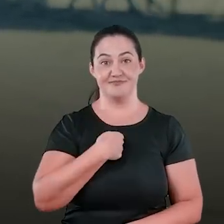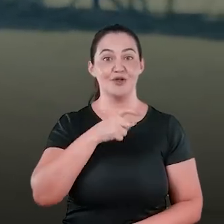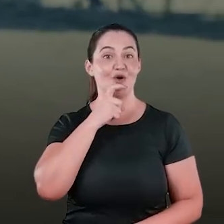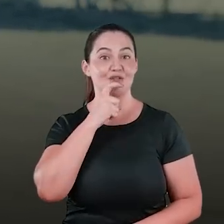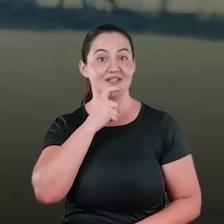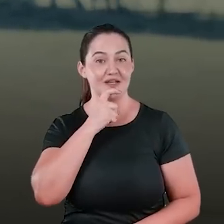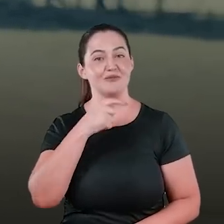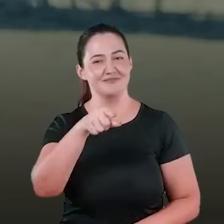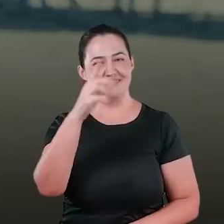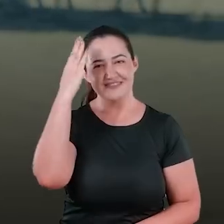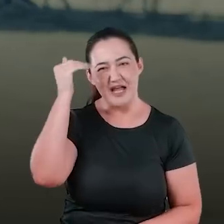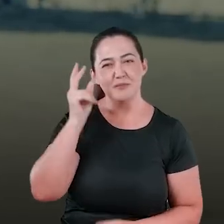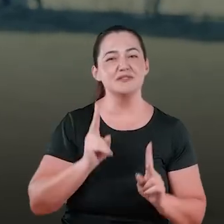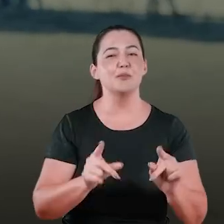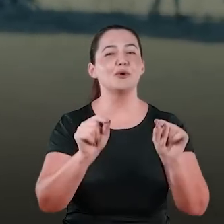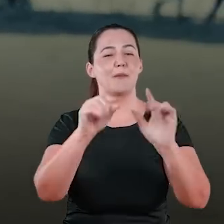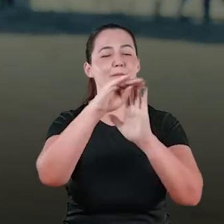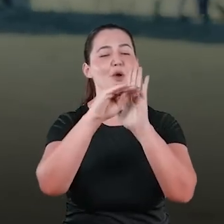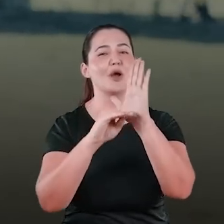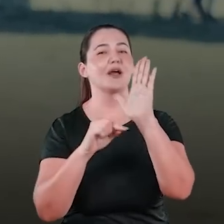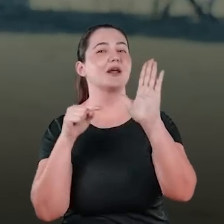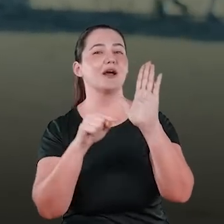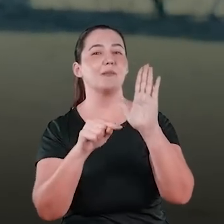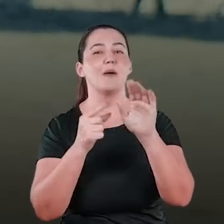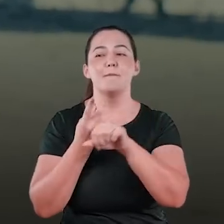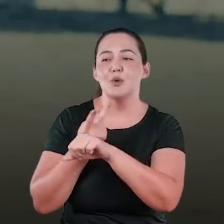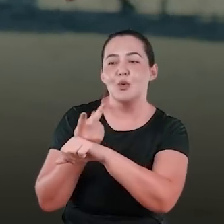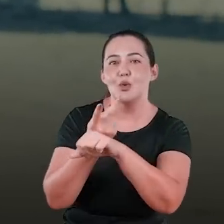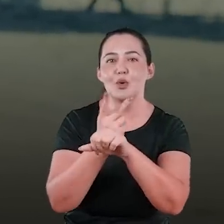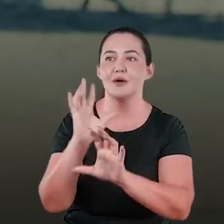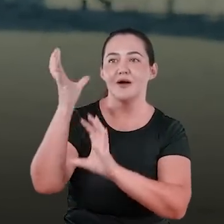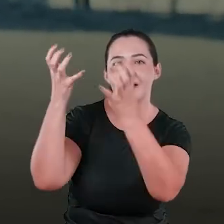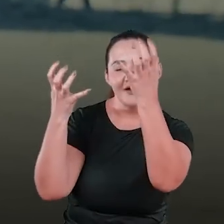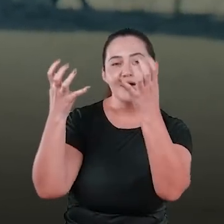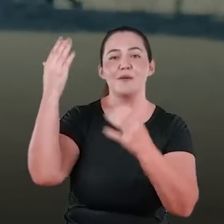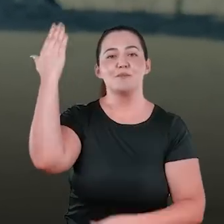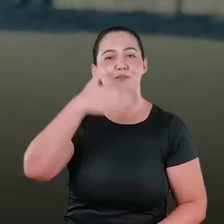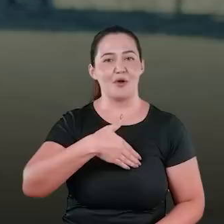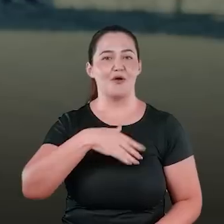você sabe, este é sempre o seu programa que está em busca de evidências que